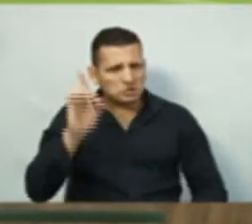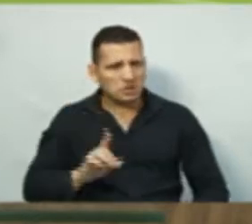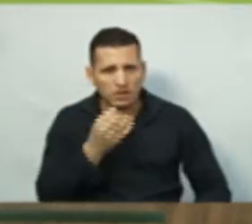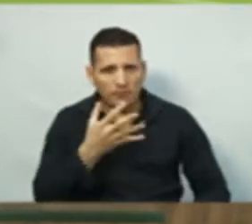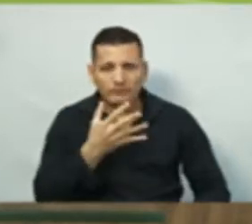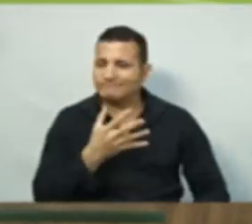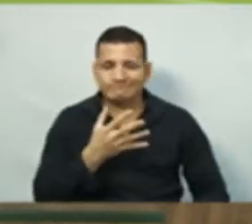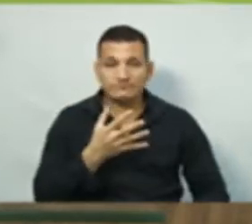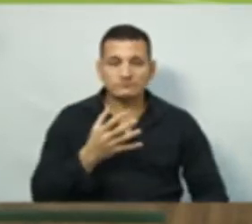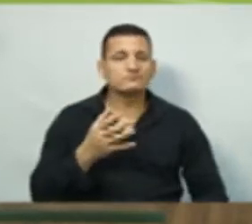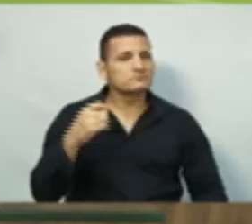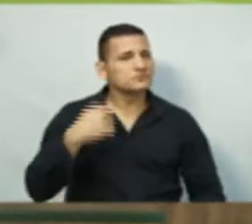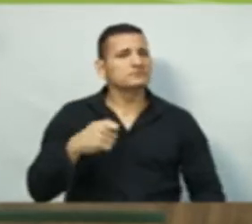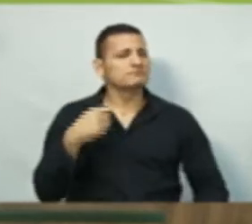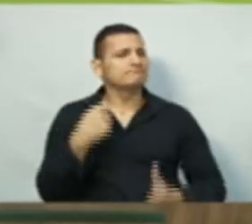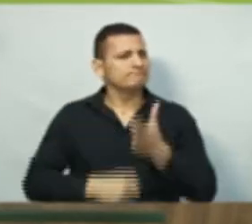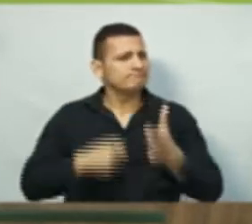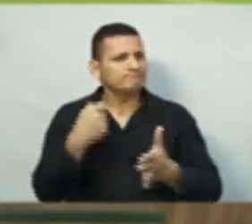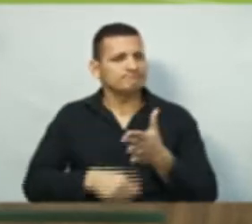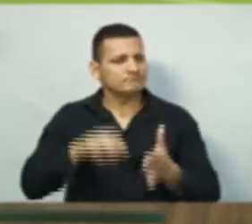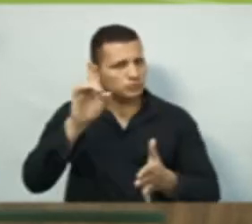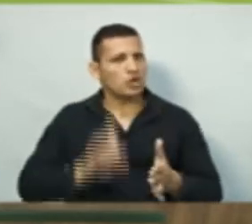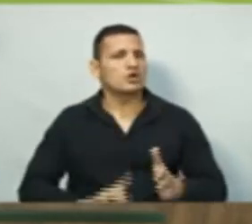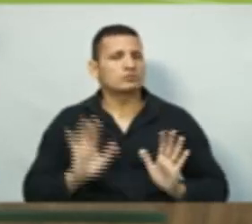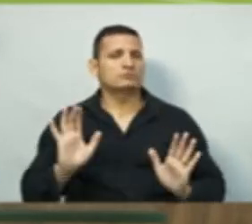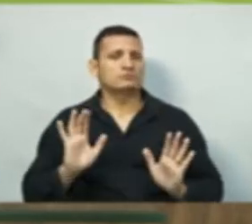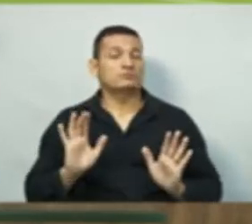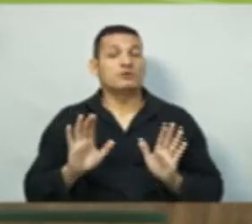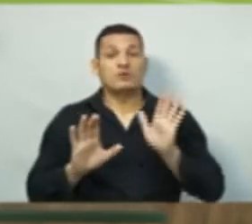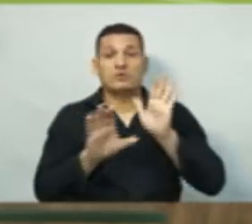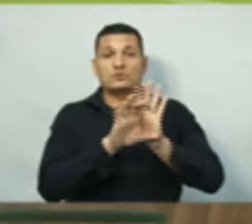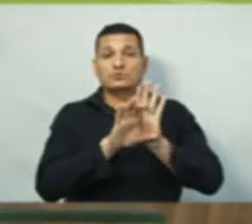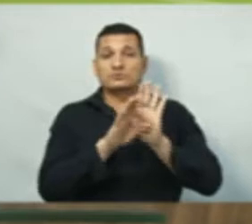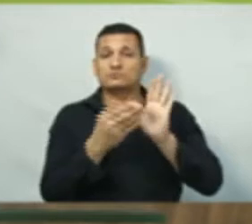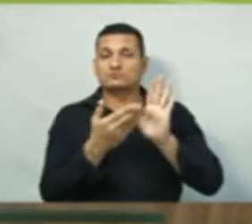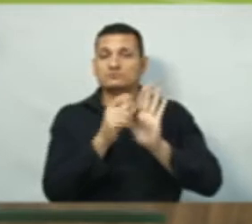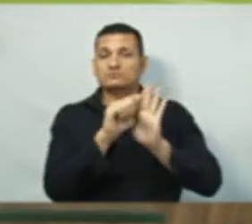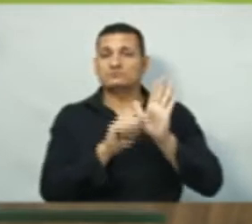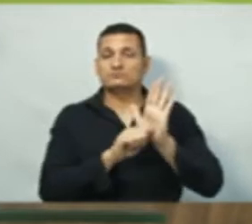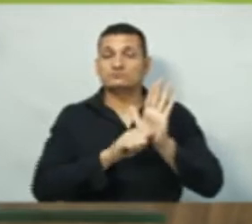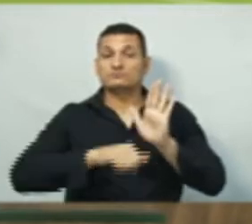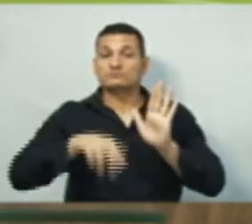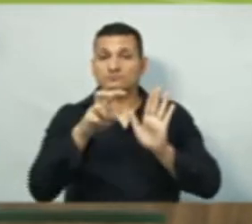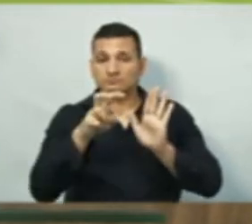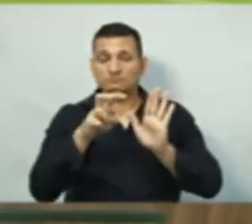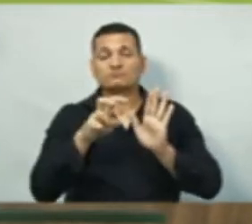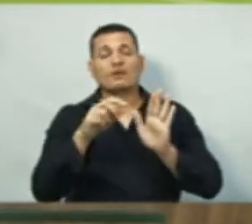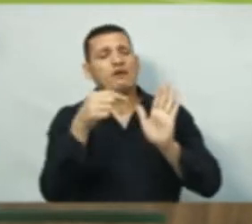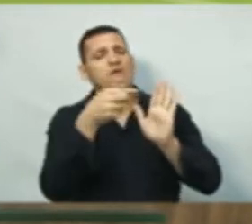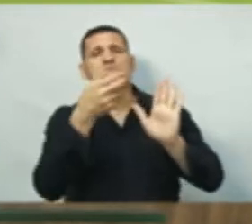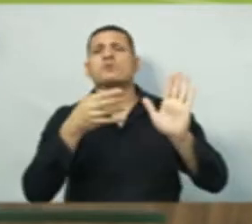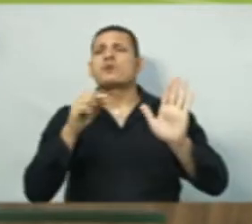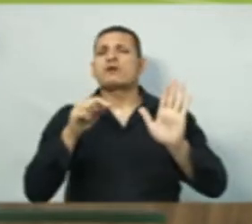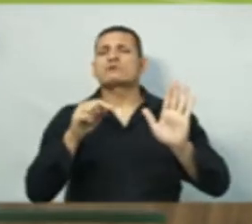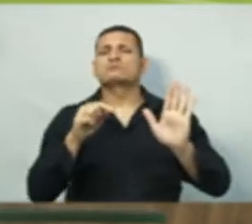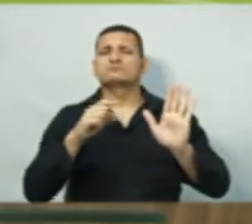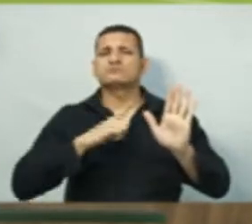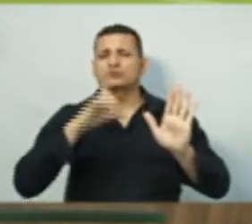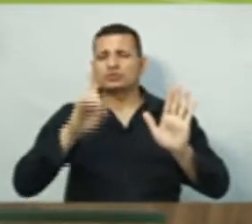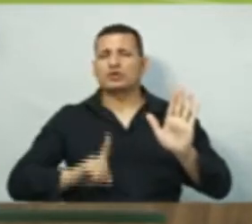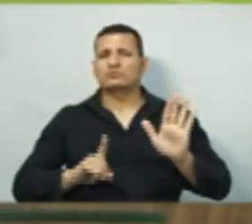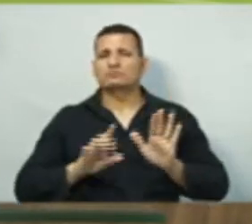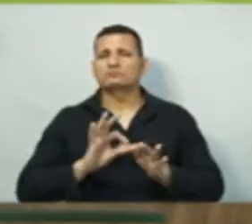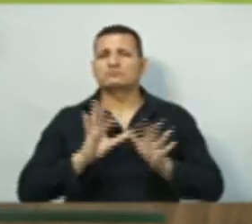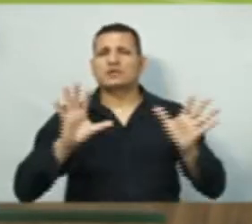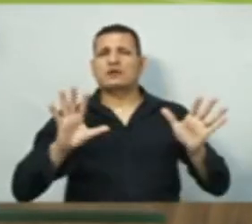direitos, exercer esses direitos. Nossa Constituição, em seu artigo 5º, diz que nós temos direito à saúde, à liberdade. Vamos